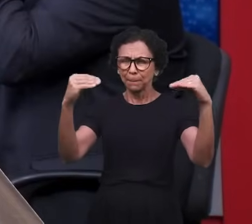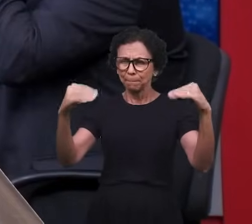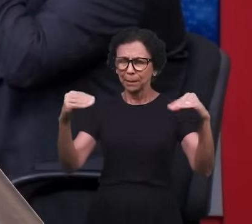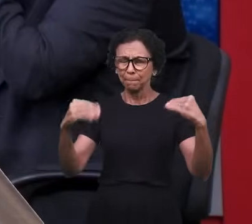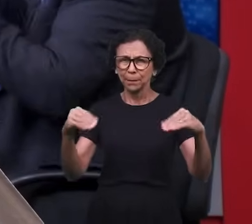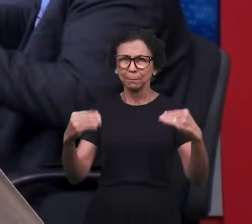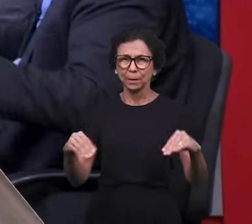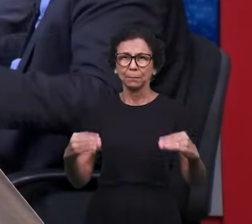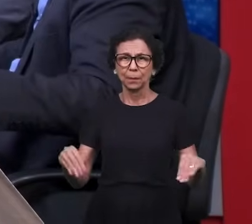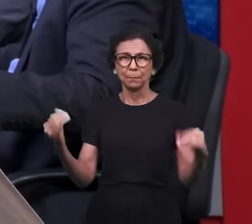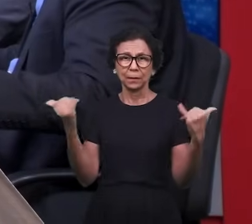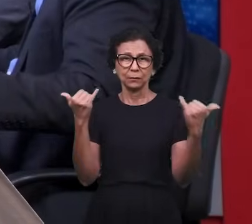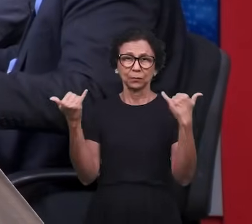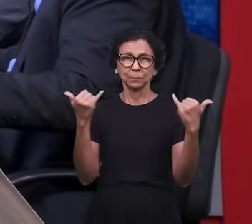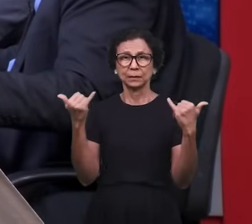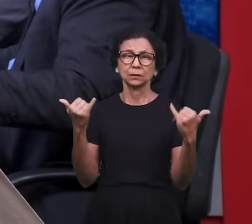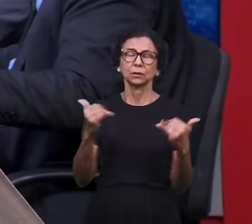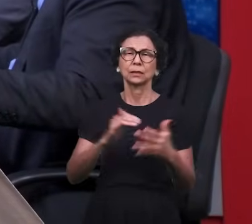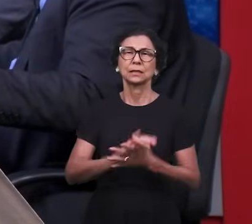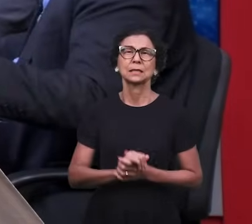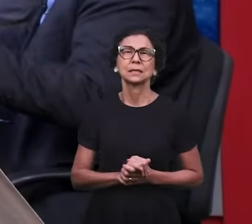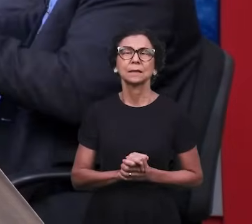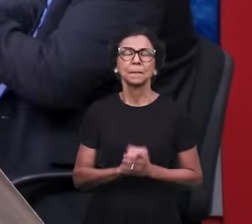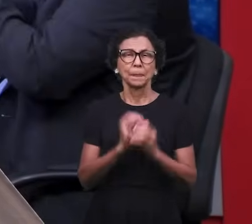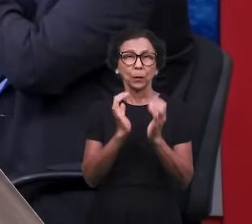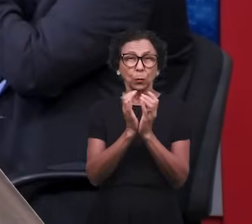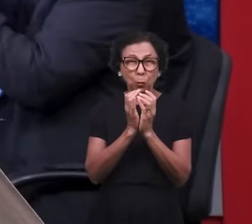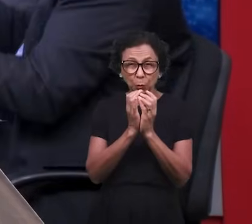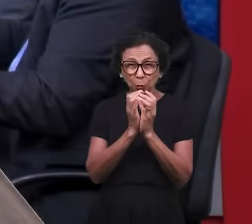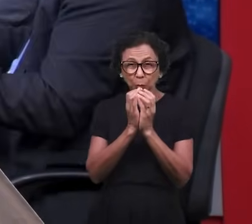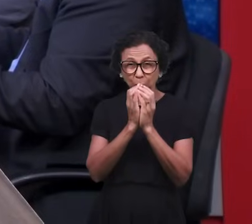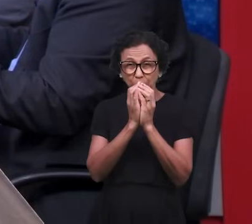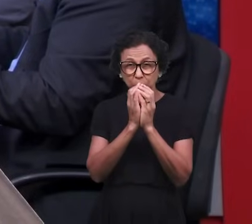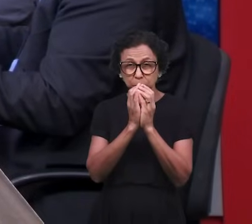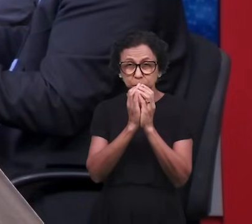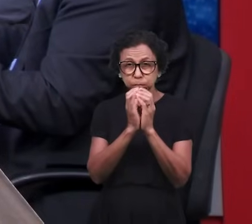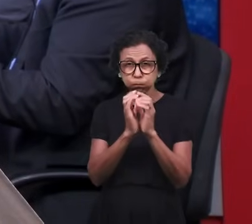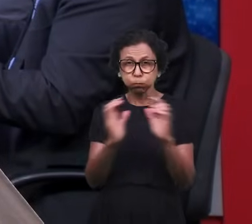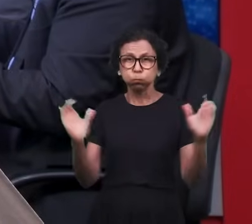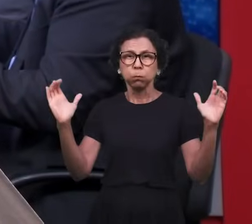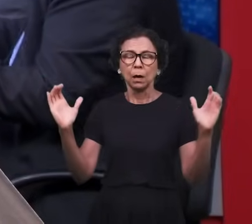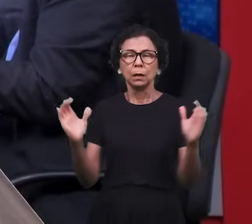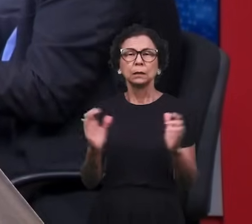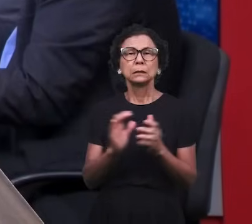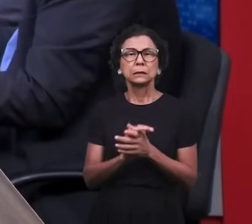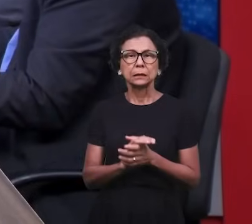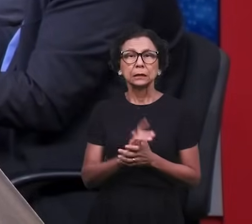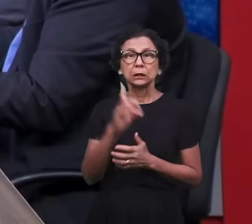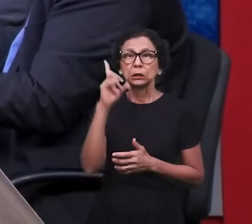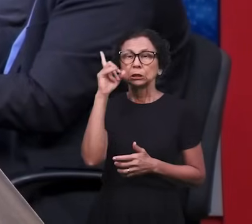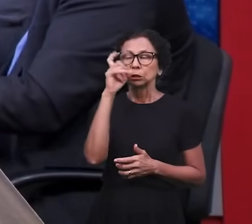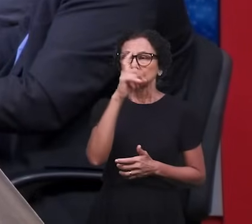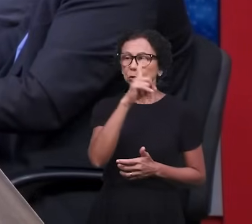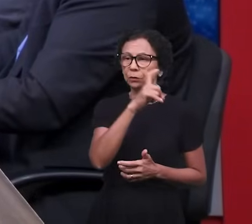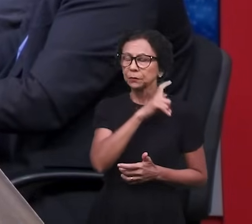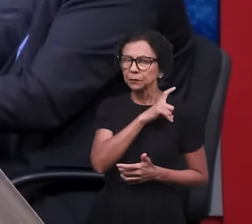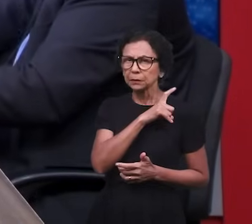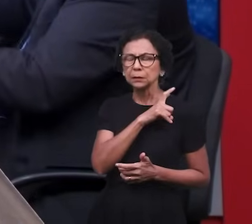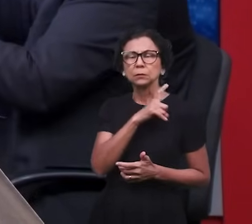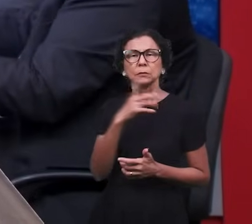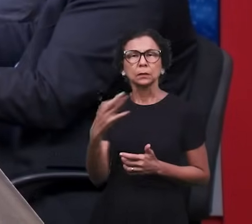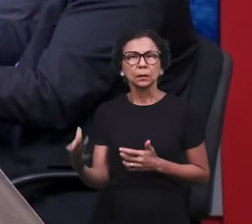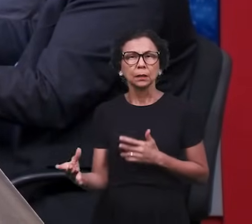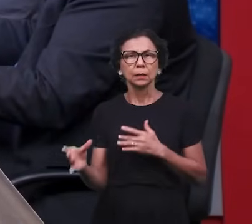dados, que nós chamamos de Big Data, que é um conjunto imenso de dados, que é difícil de você processar